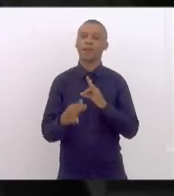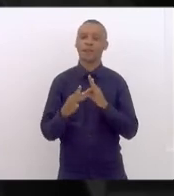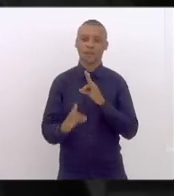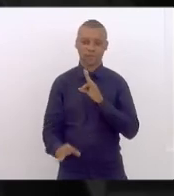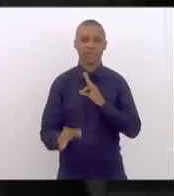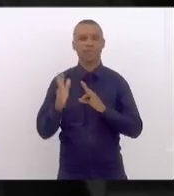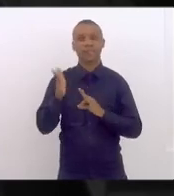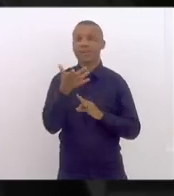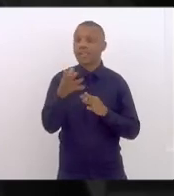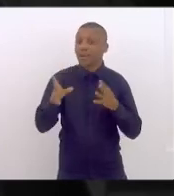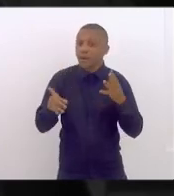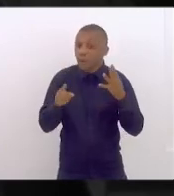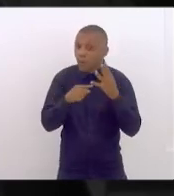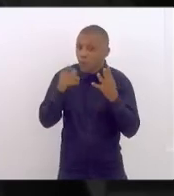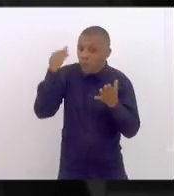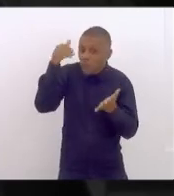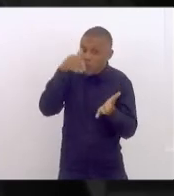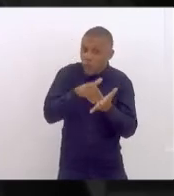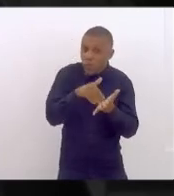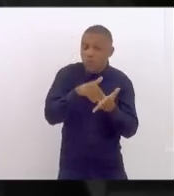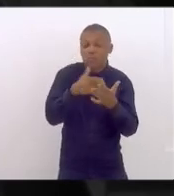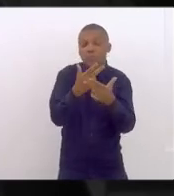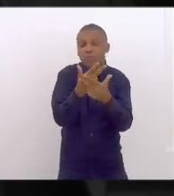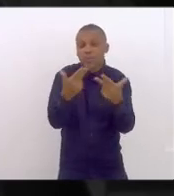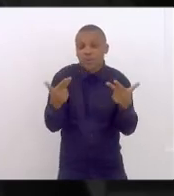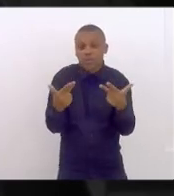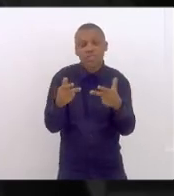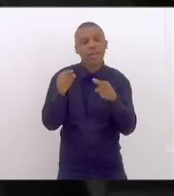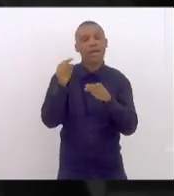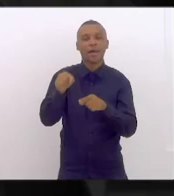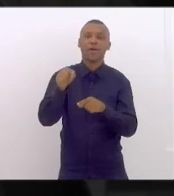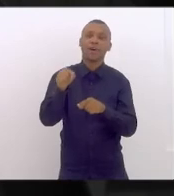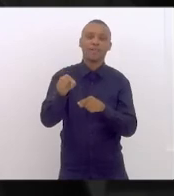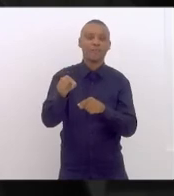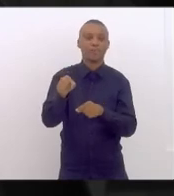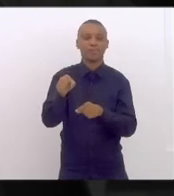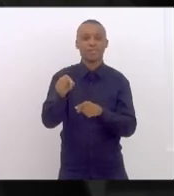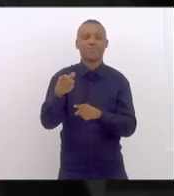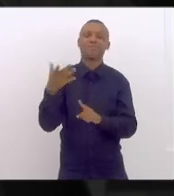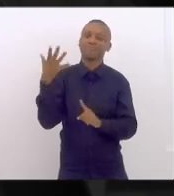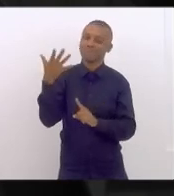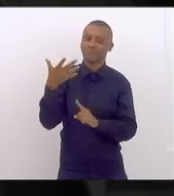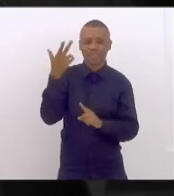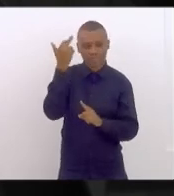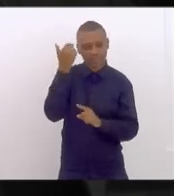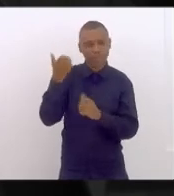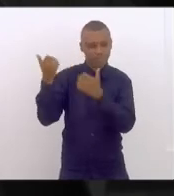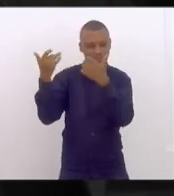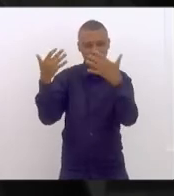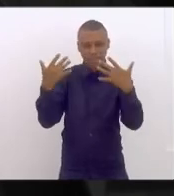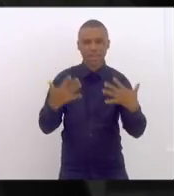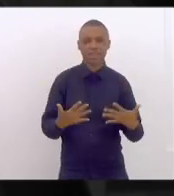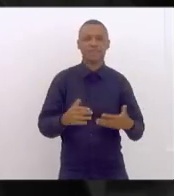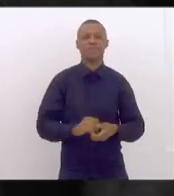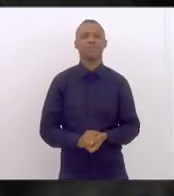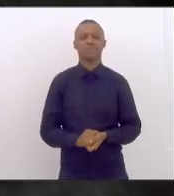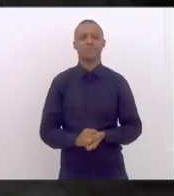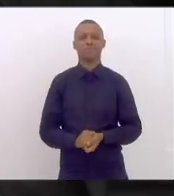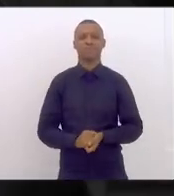acrescentar um último elemento que é exatamente este trouxe o deputado heliomar que vossa excelência tinha mencionado quando